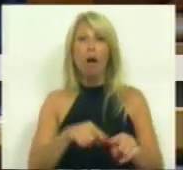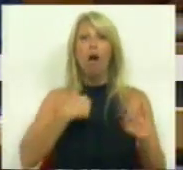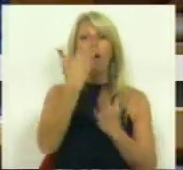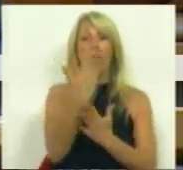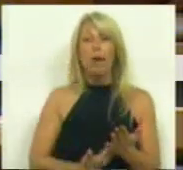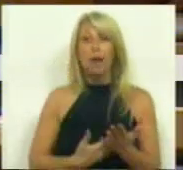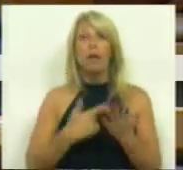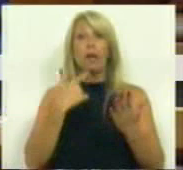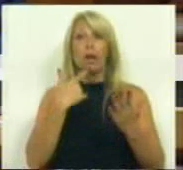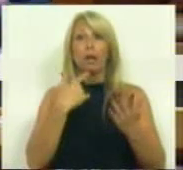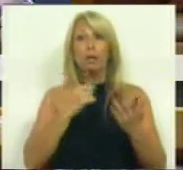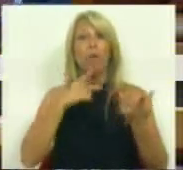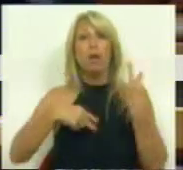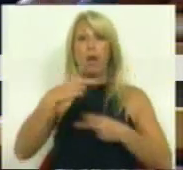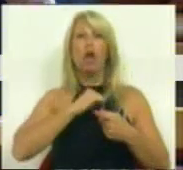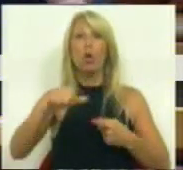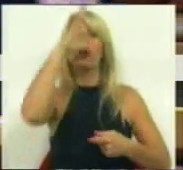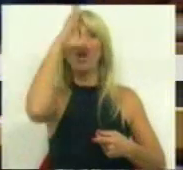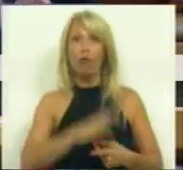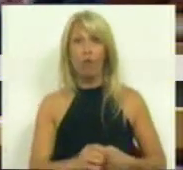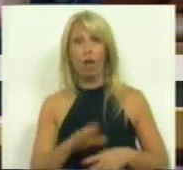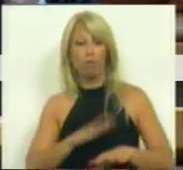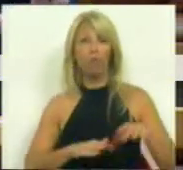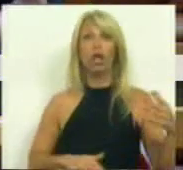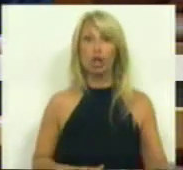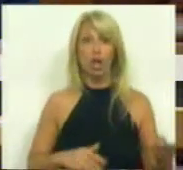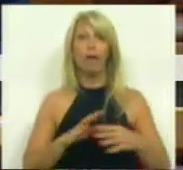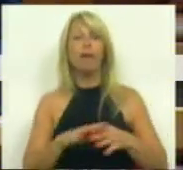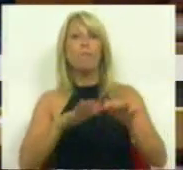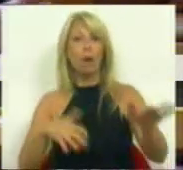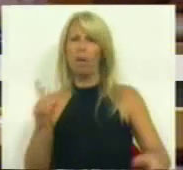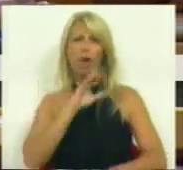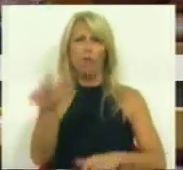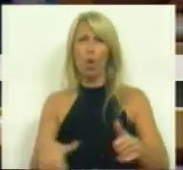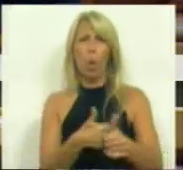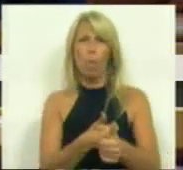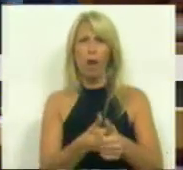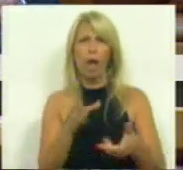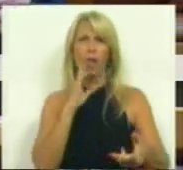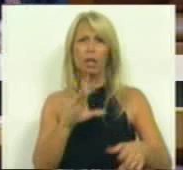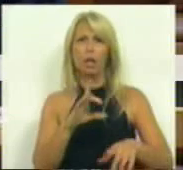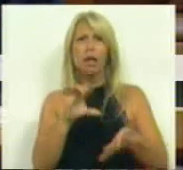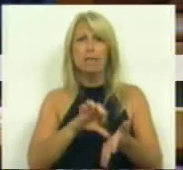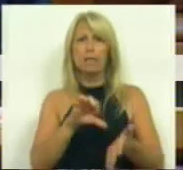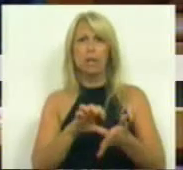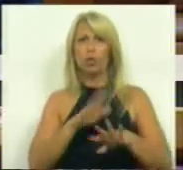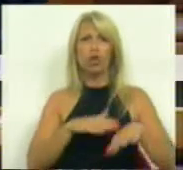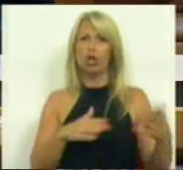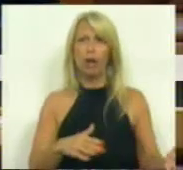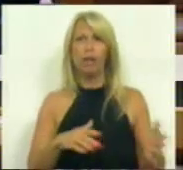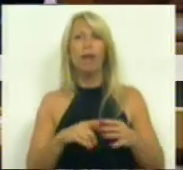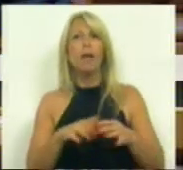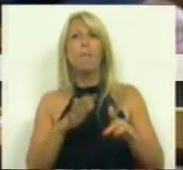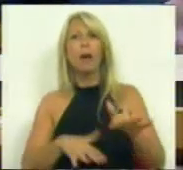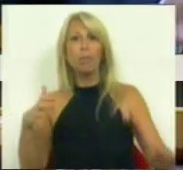da esquerda parlamentar não foram acompanhadas pelo centro-esquerda parlamentar. Mas isso apenas quer dizer